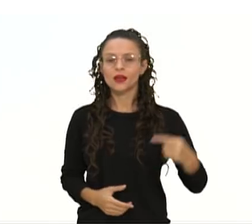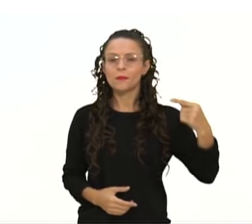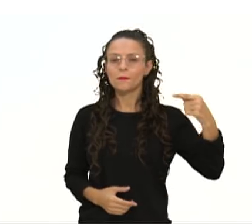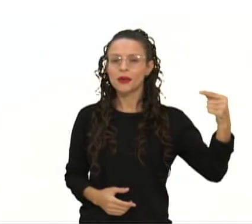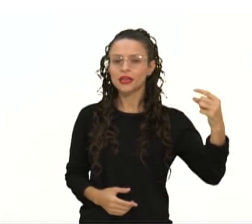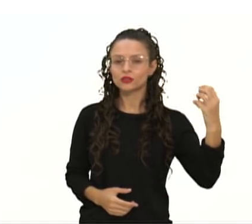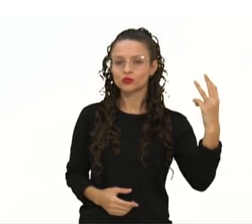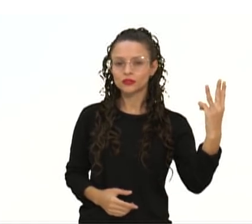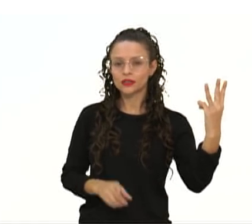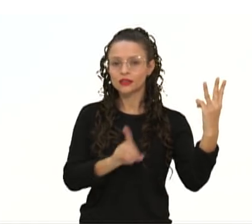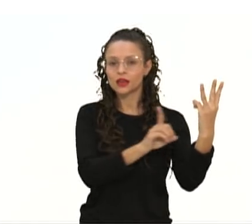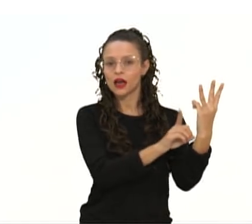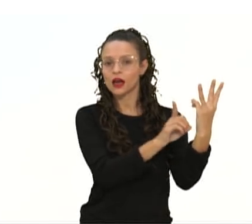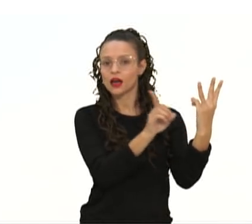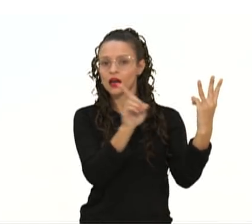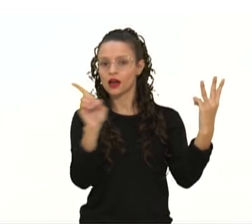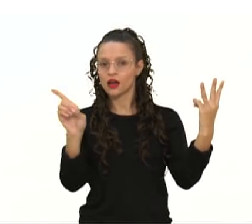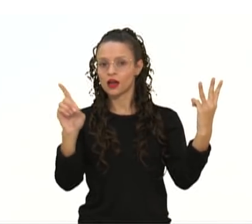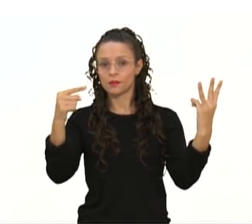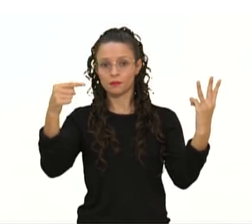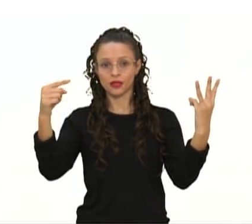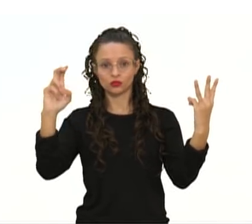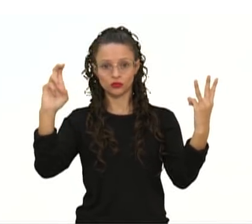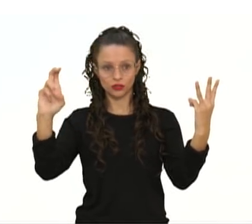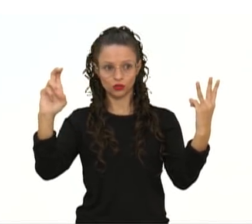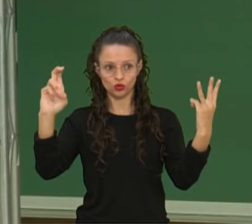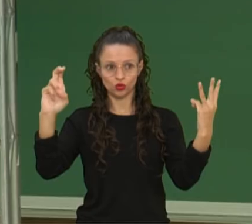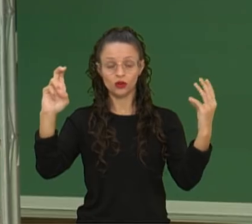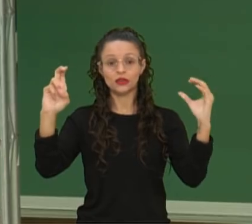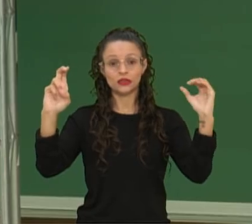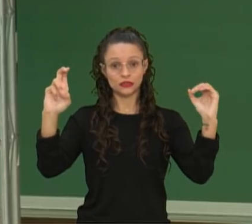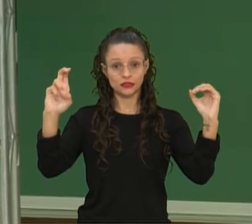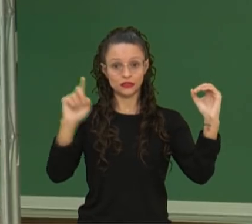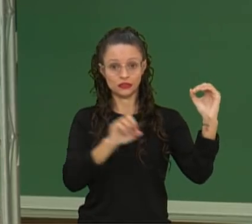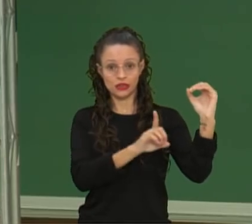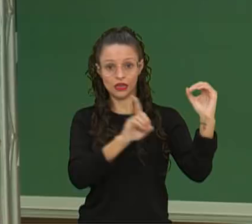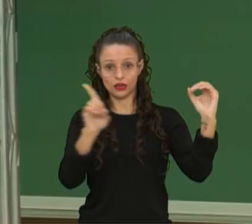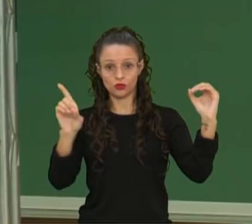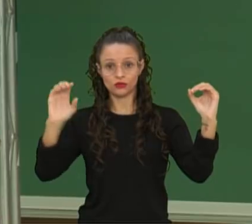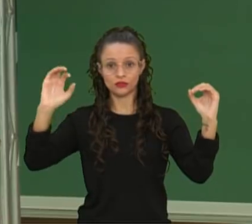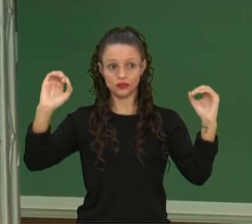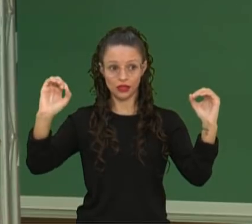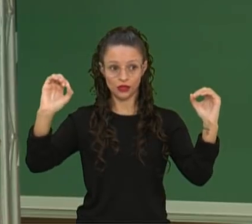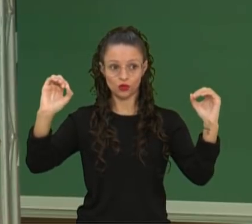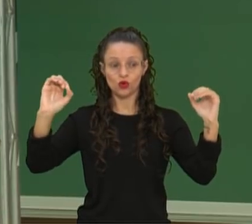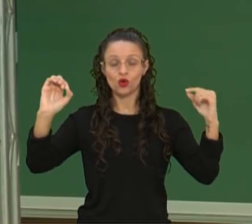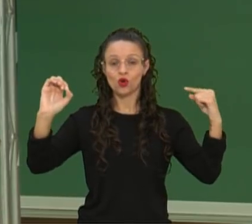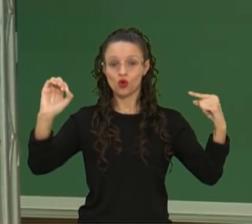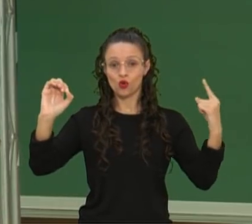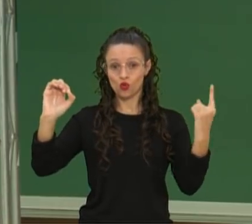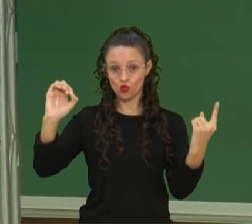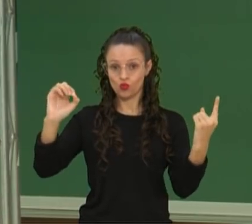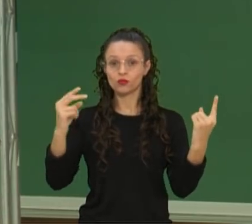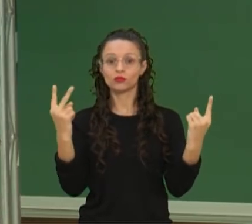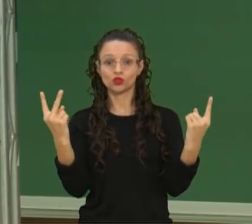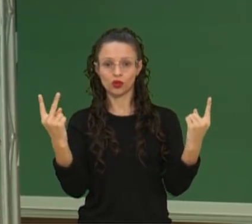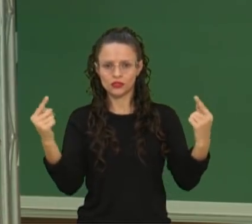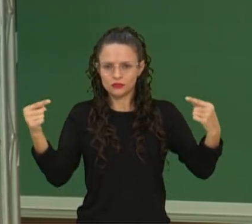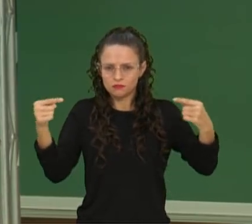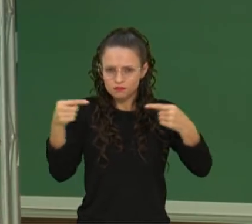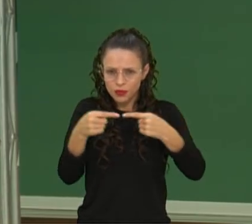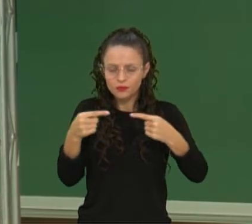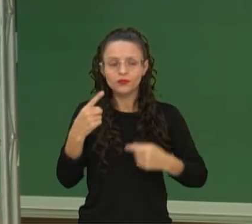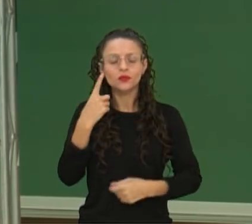3, ele está indicando para o menos 5. Do 0 está indo para o 0 e do 1 está indo para o 2. Nós